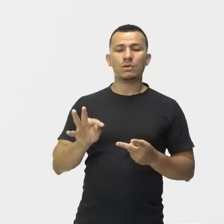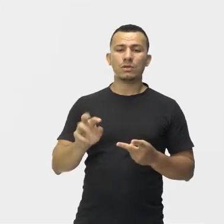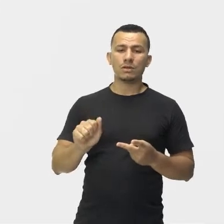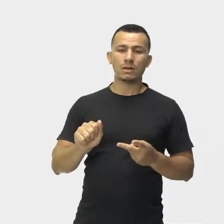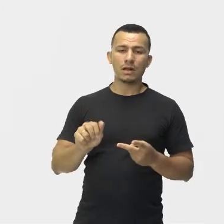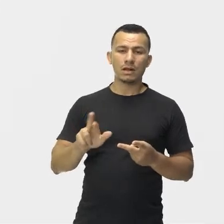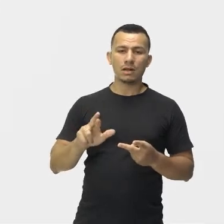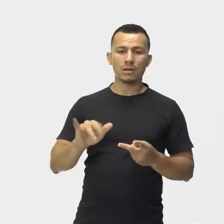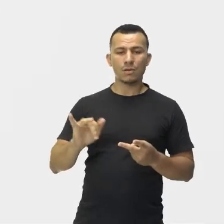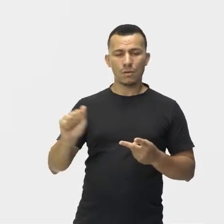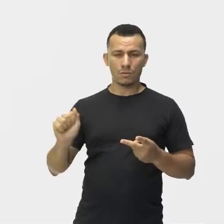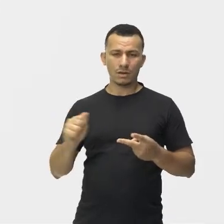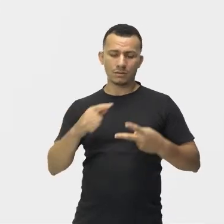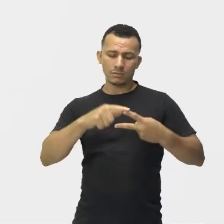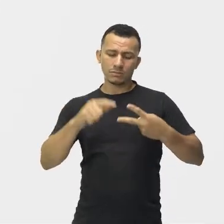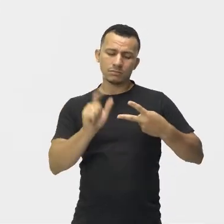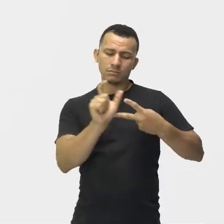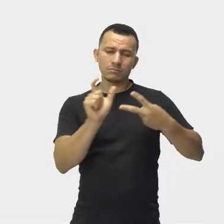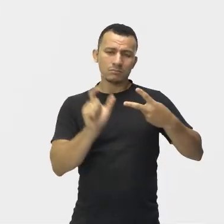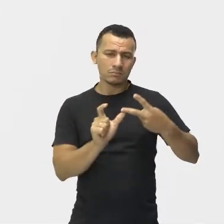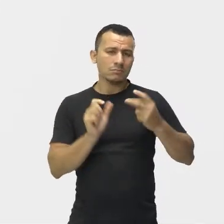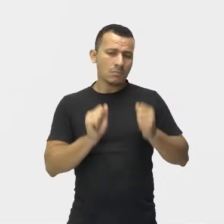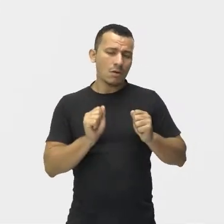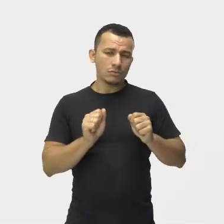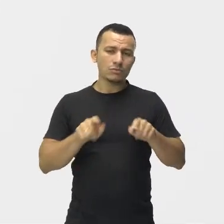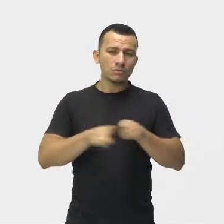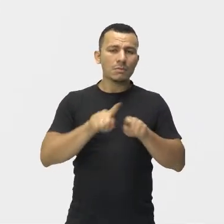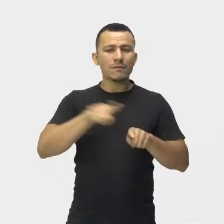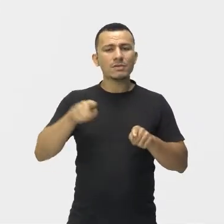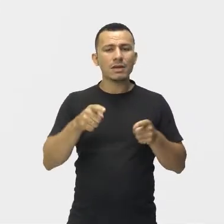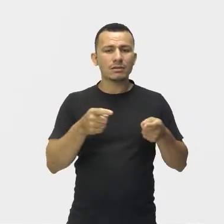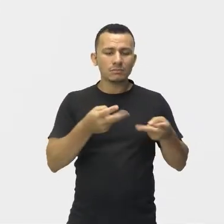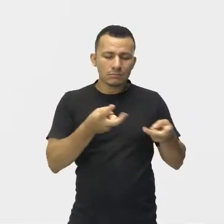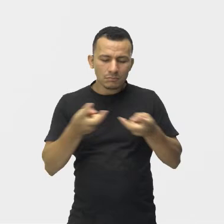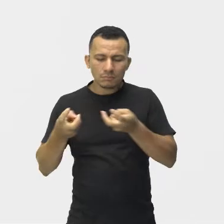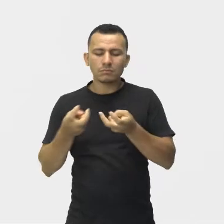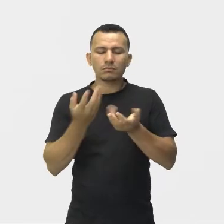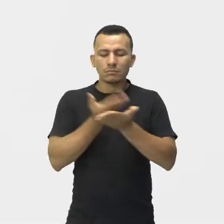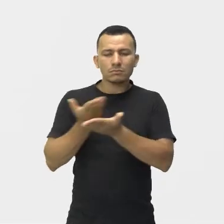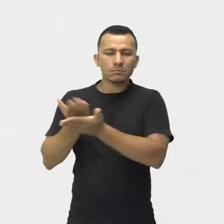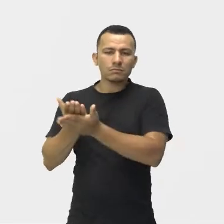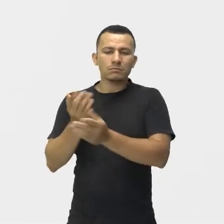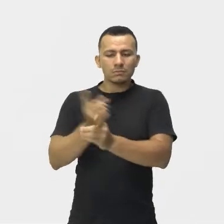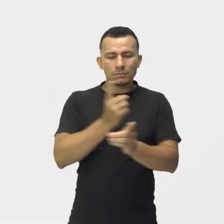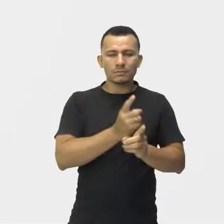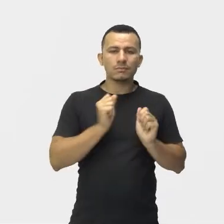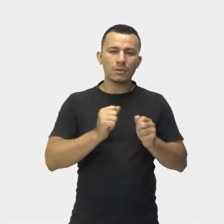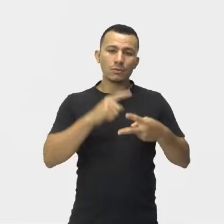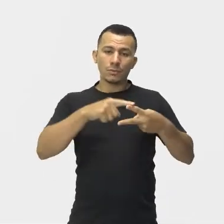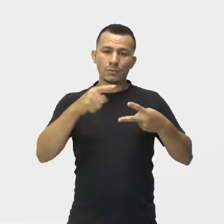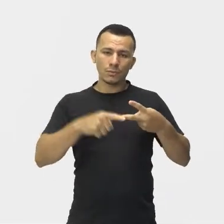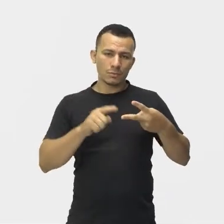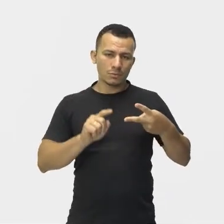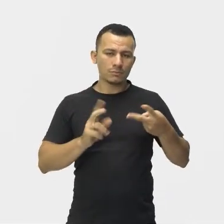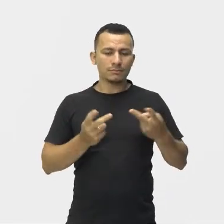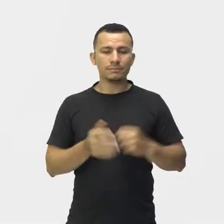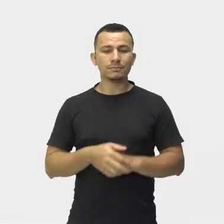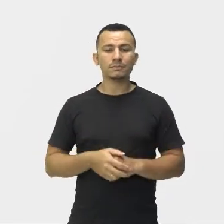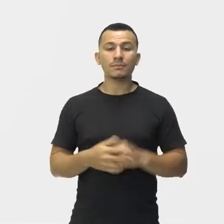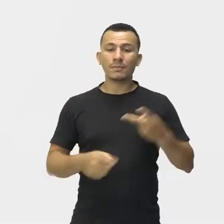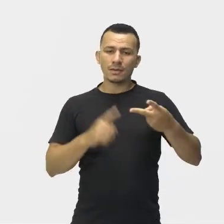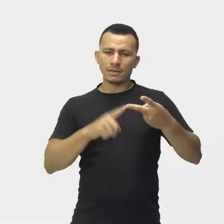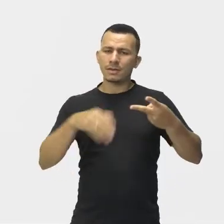de alguns livros, de algumas fontes, a gente pode ter essa diferença. Vamos escrever aqui o mais conhecido, né? Que é a